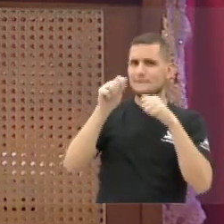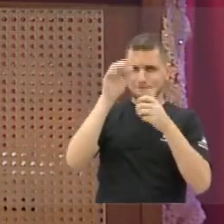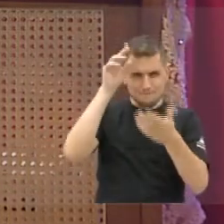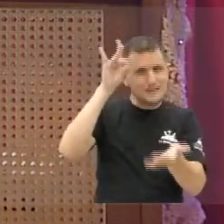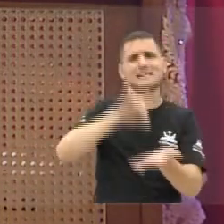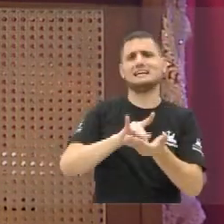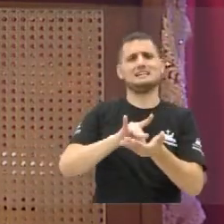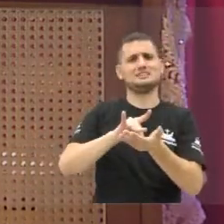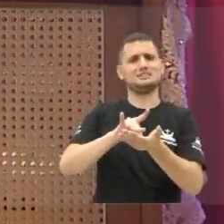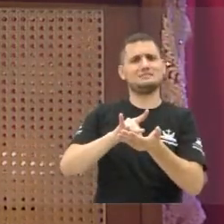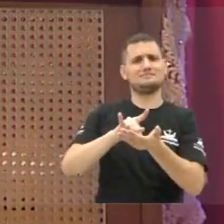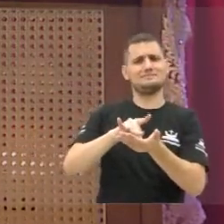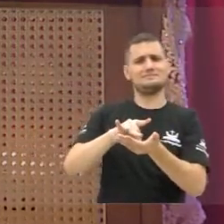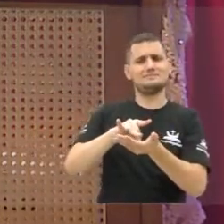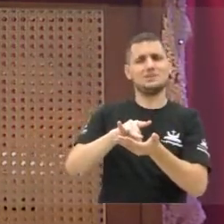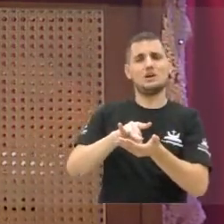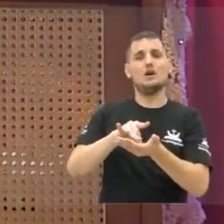agora.